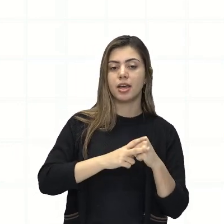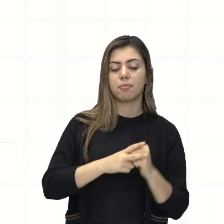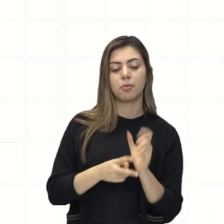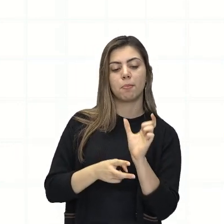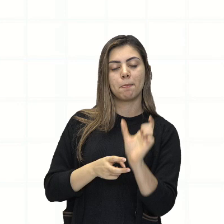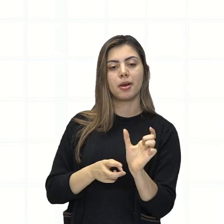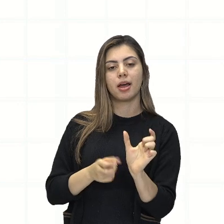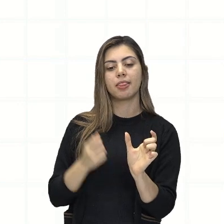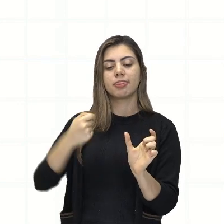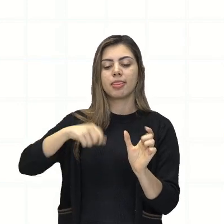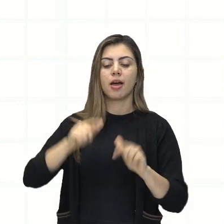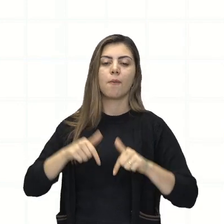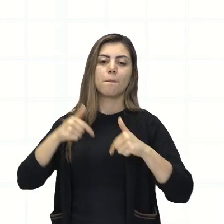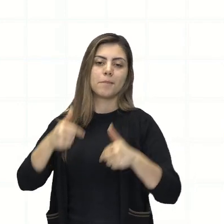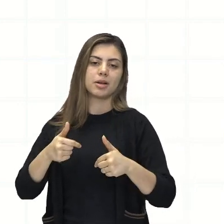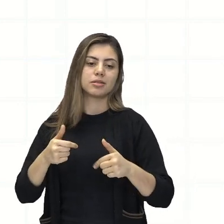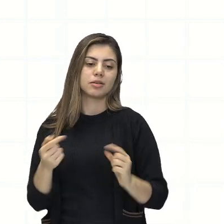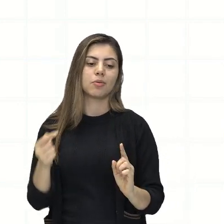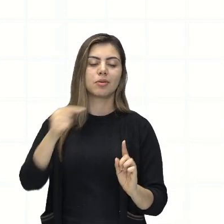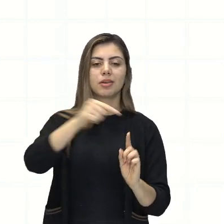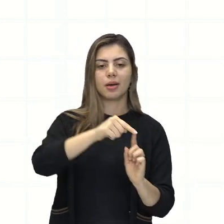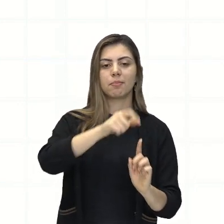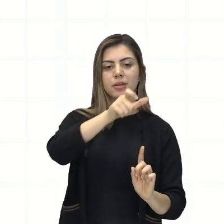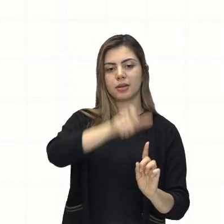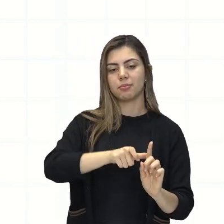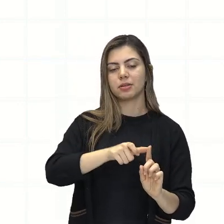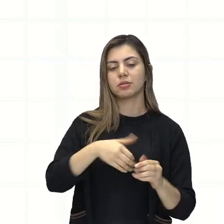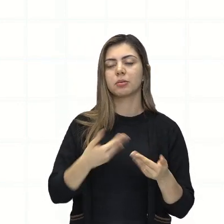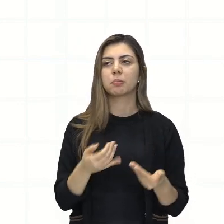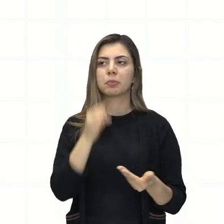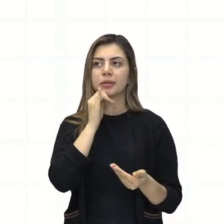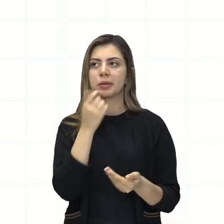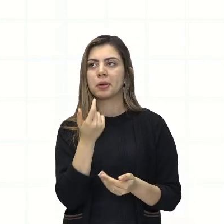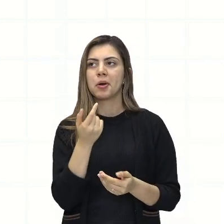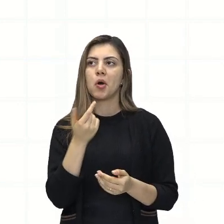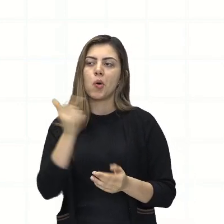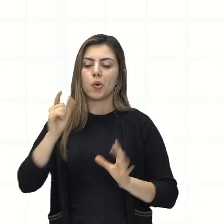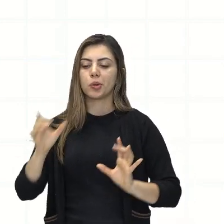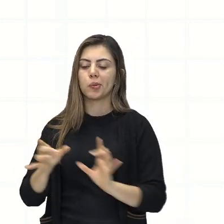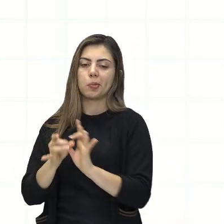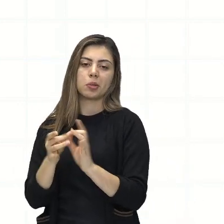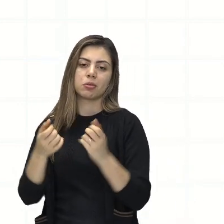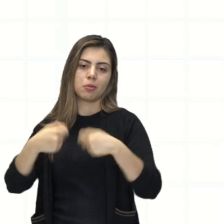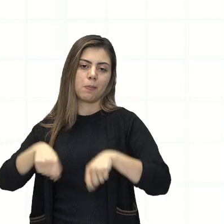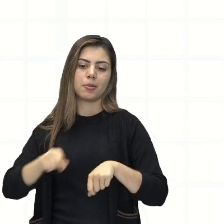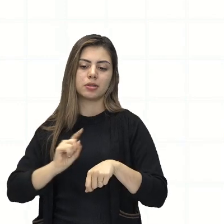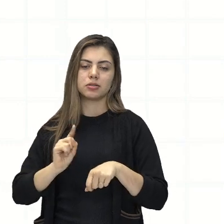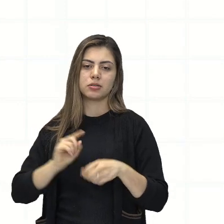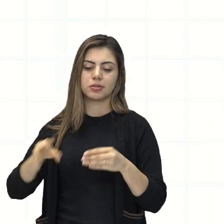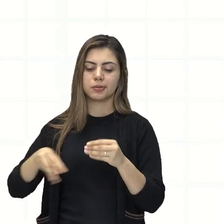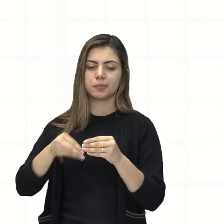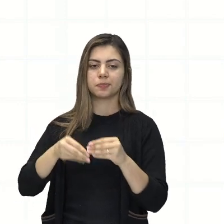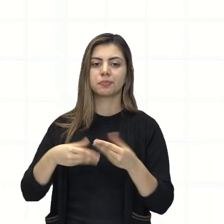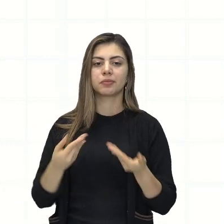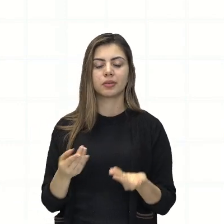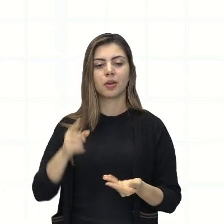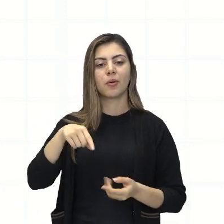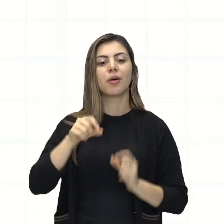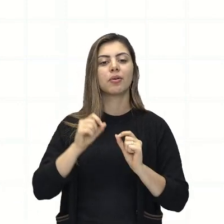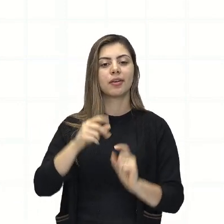a ação do sujeito, certo? Não vai precisar de complemento. E eles vão ser chamados de